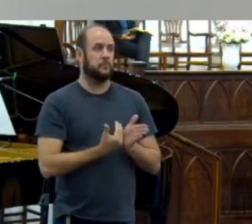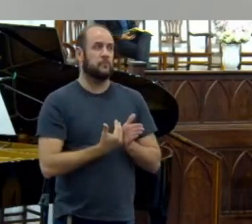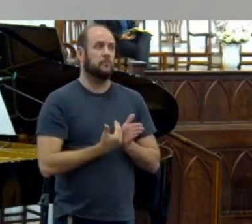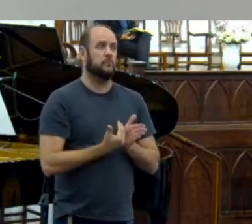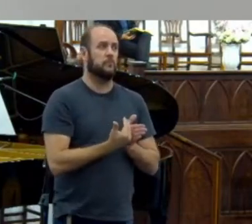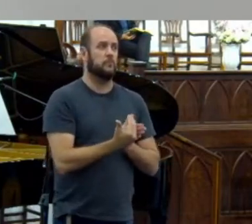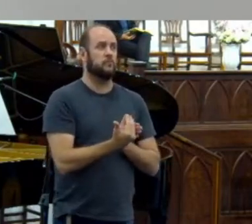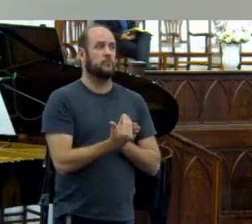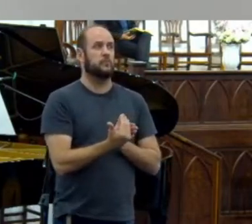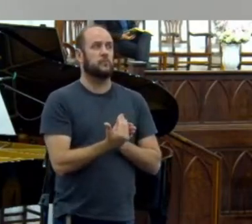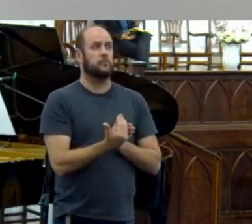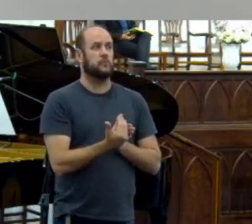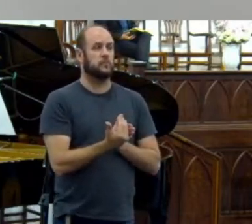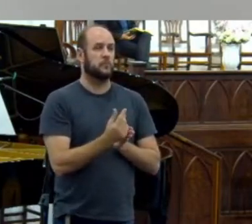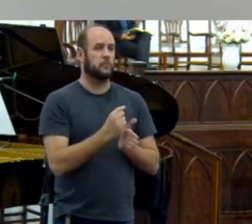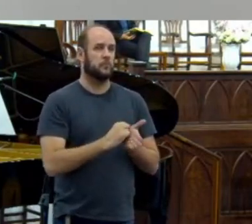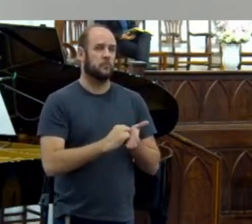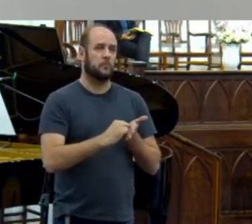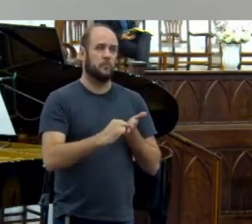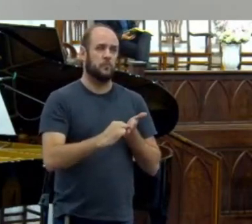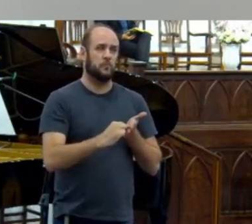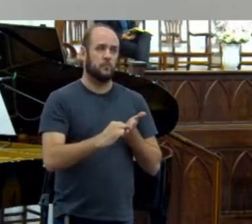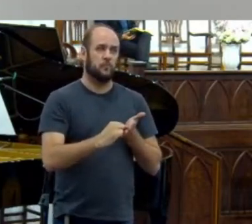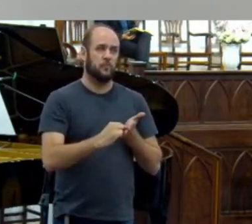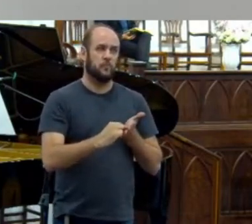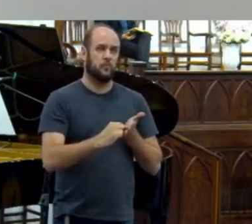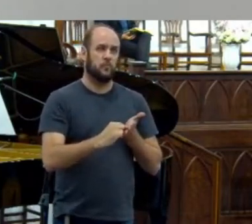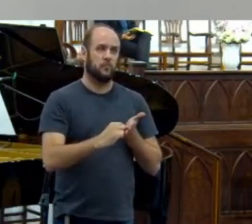partir do verso